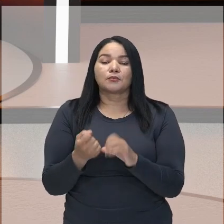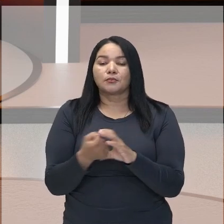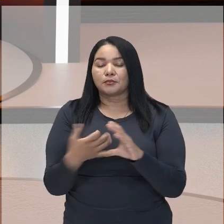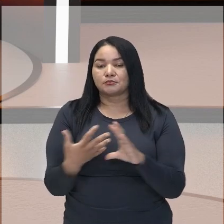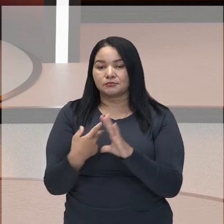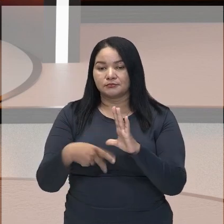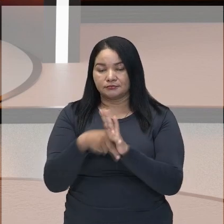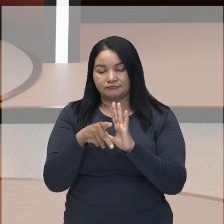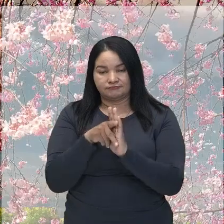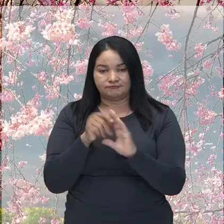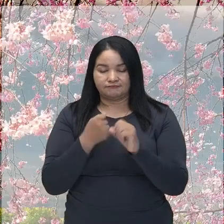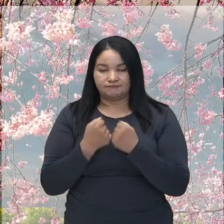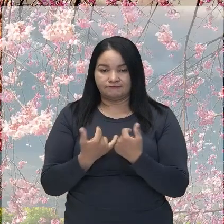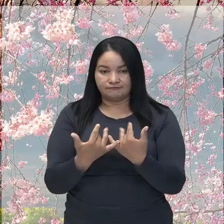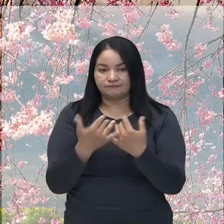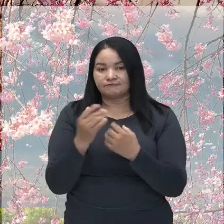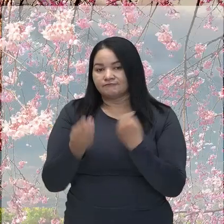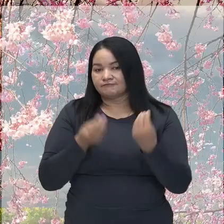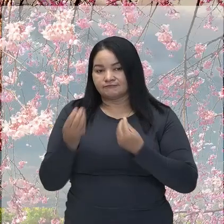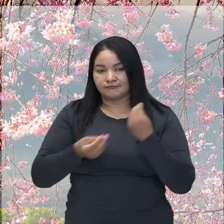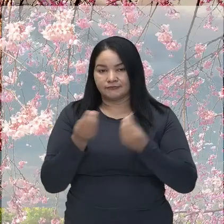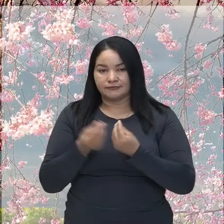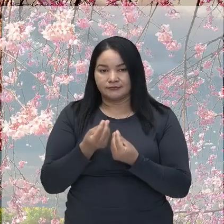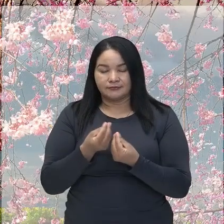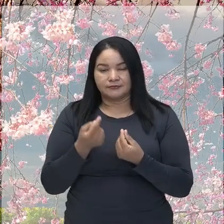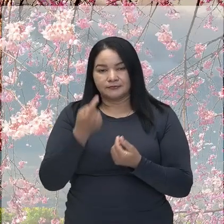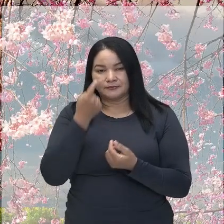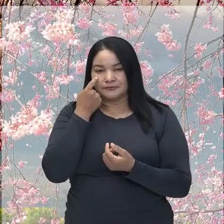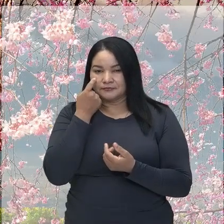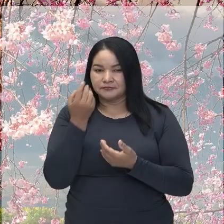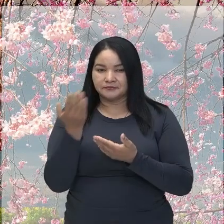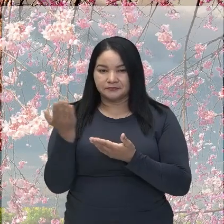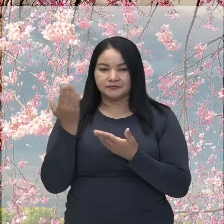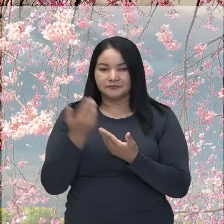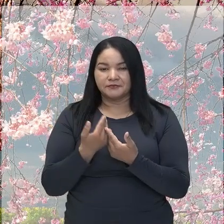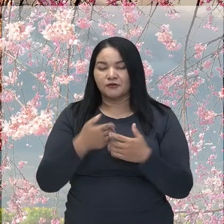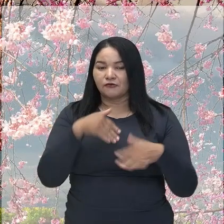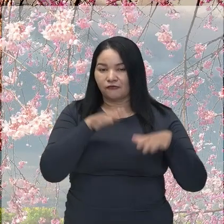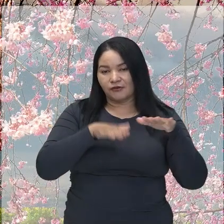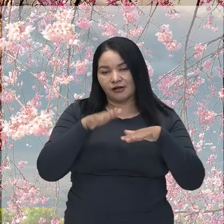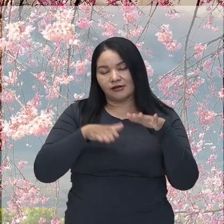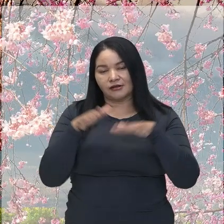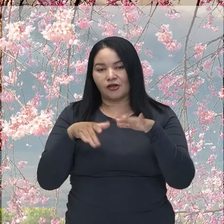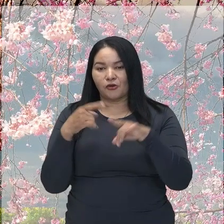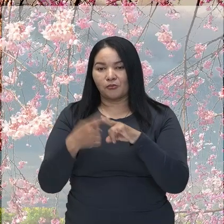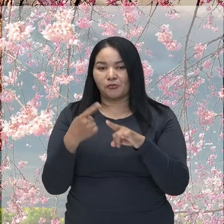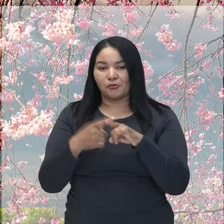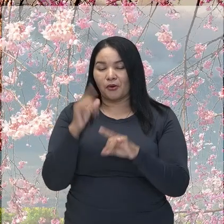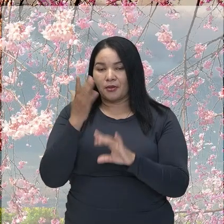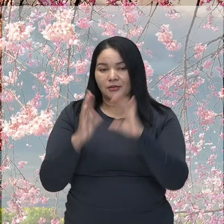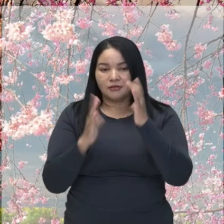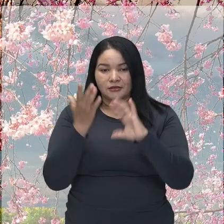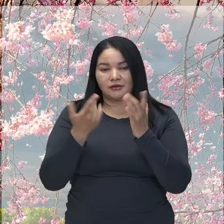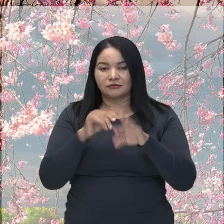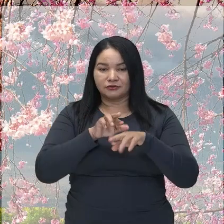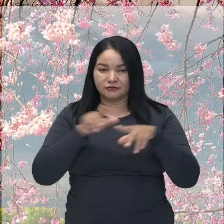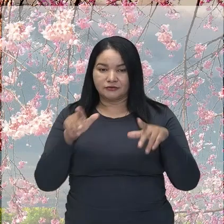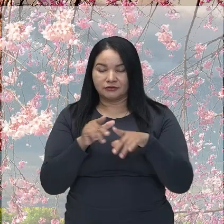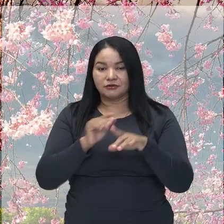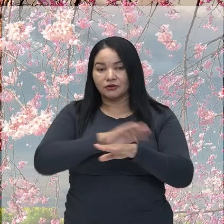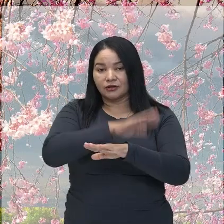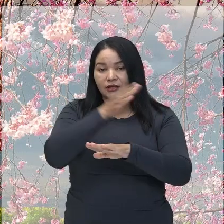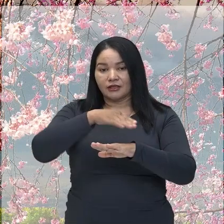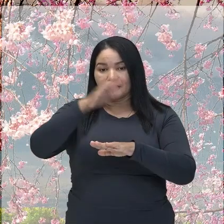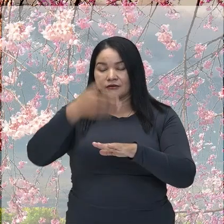da vegetação no Japão? Gente, é bastante variada devido às diferenças climáticas e de relevo, onde nós teremos aí